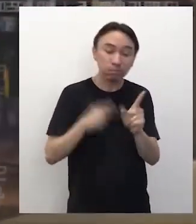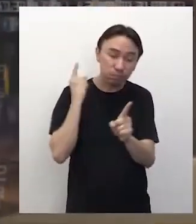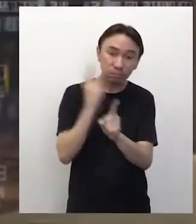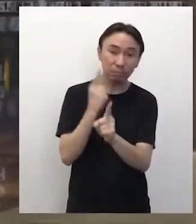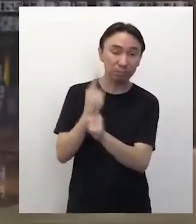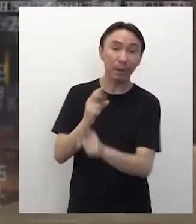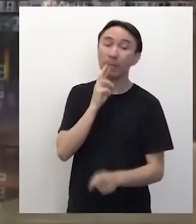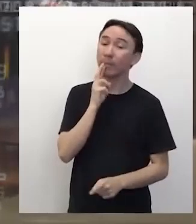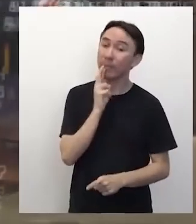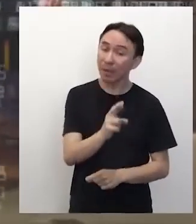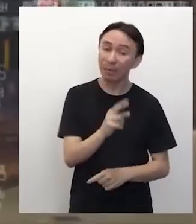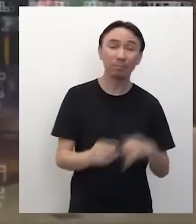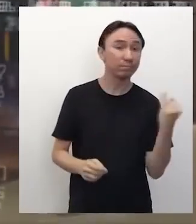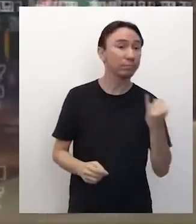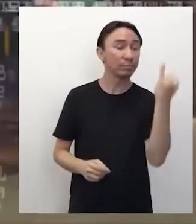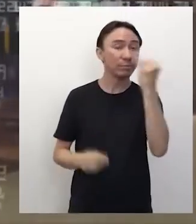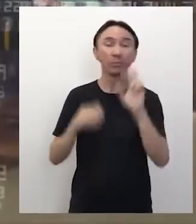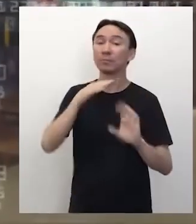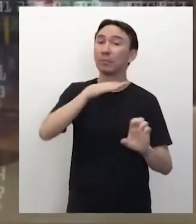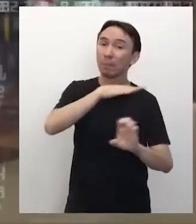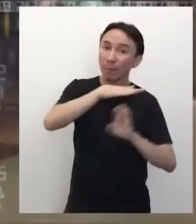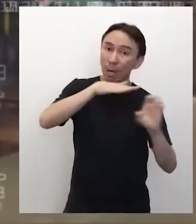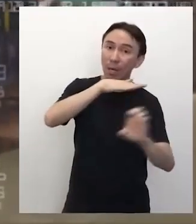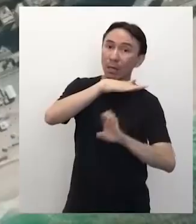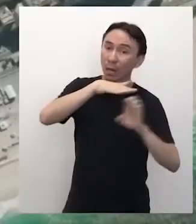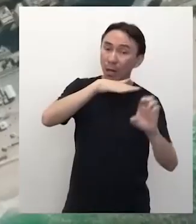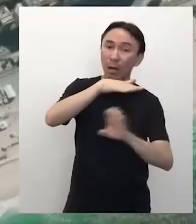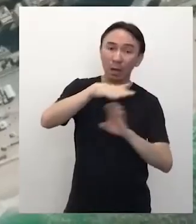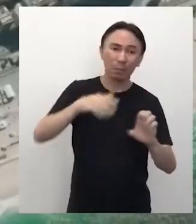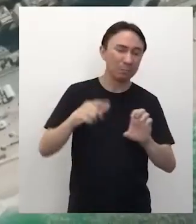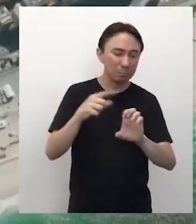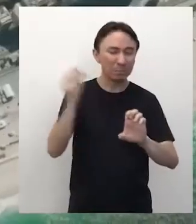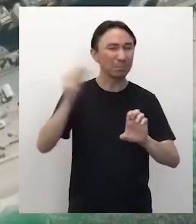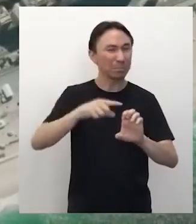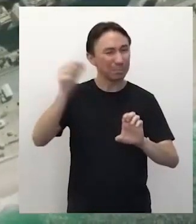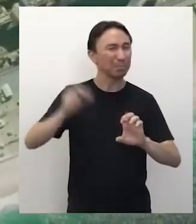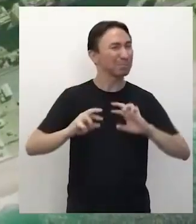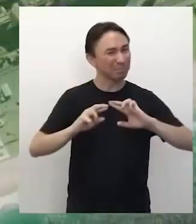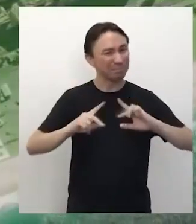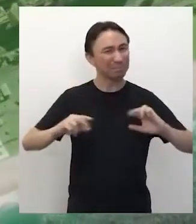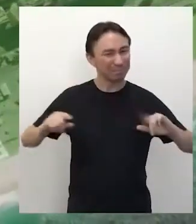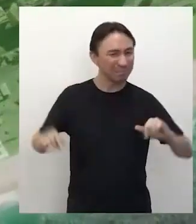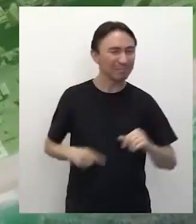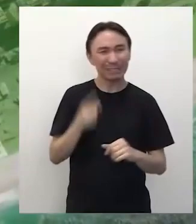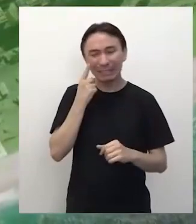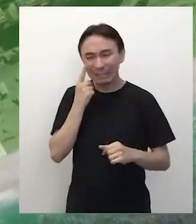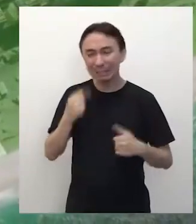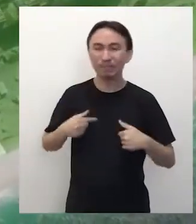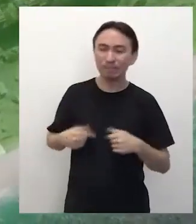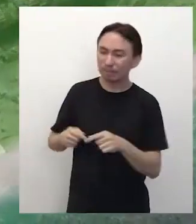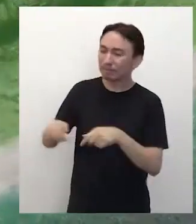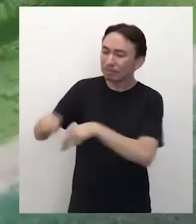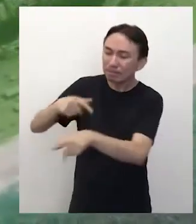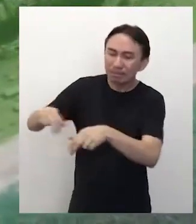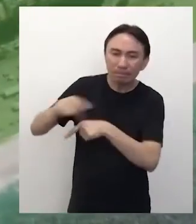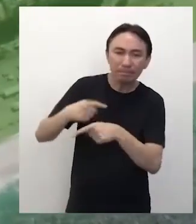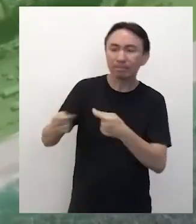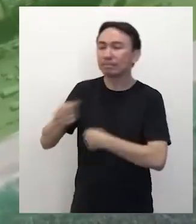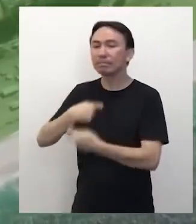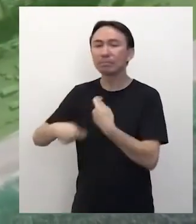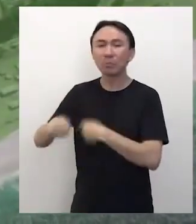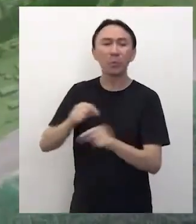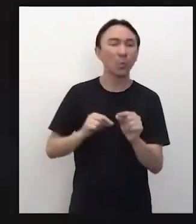para a iniciativa privada. Empresas e empreendedores podem usá-los para conhecer melhor o seu mercado e o perfil dos